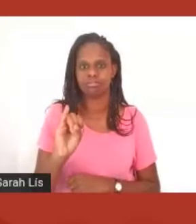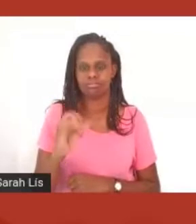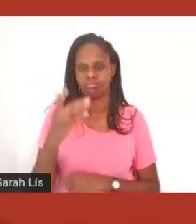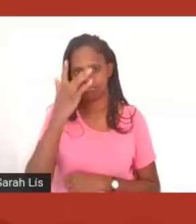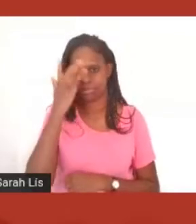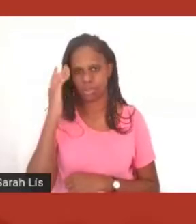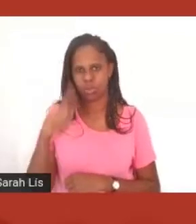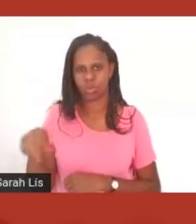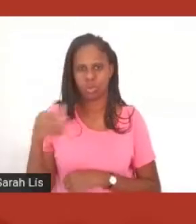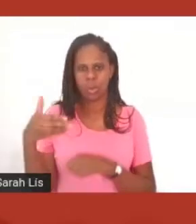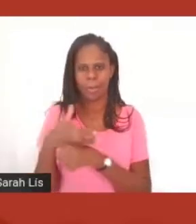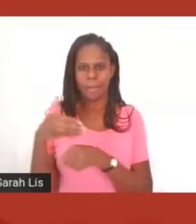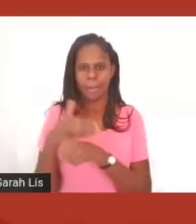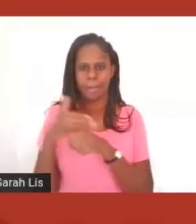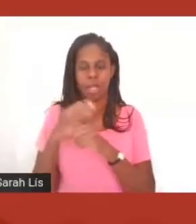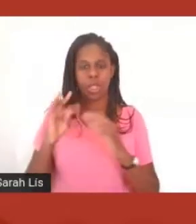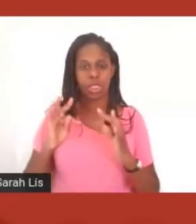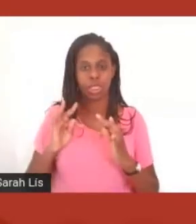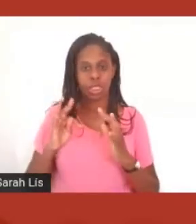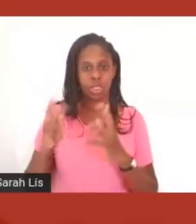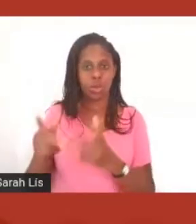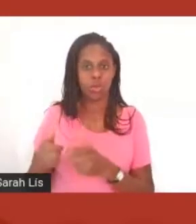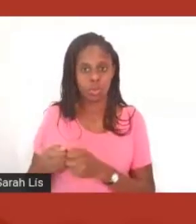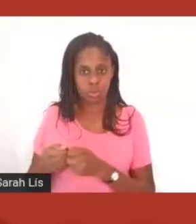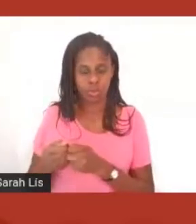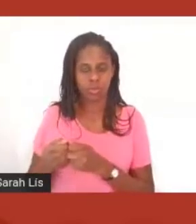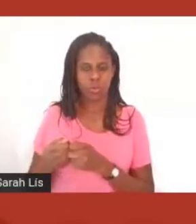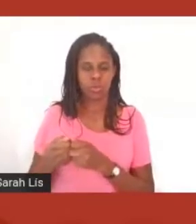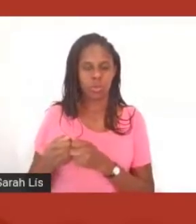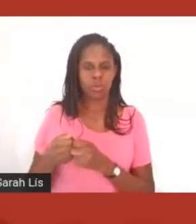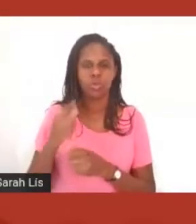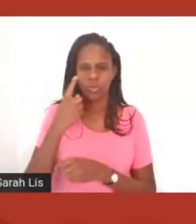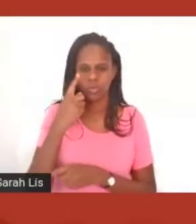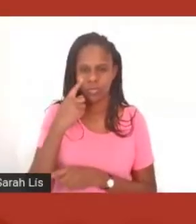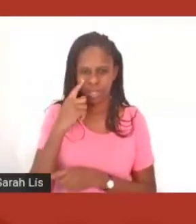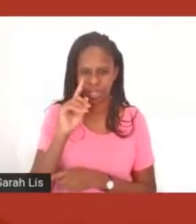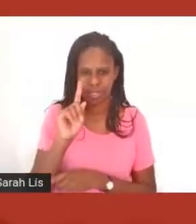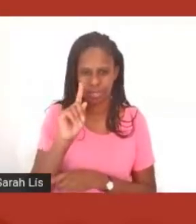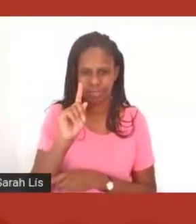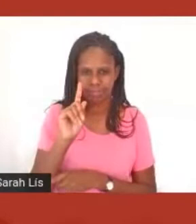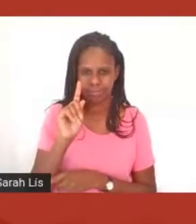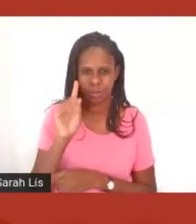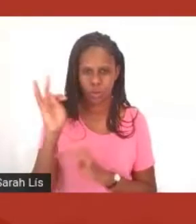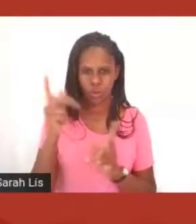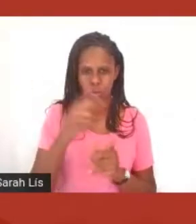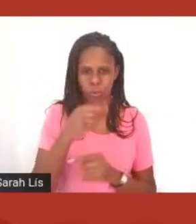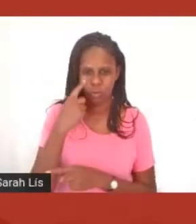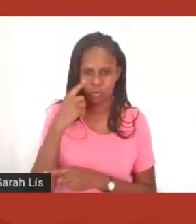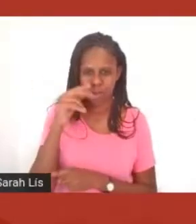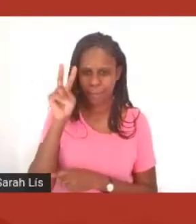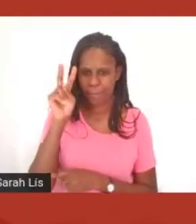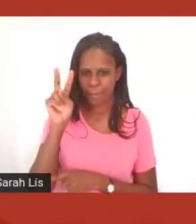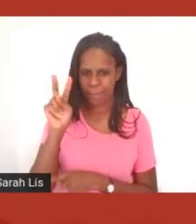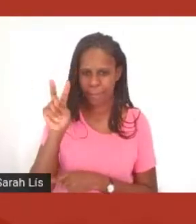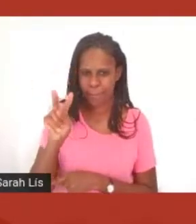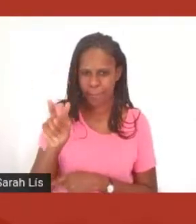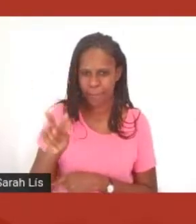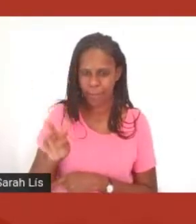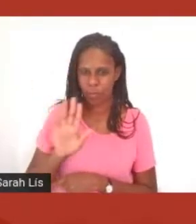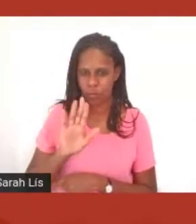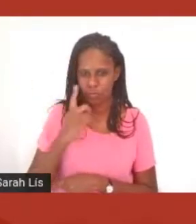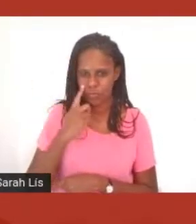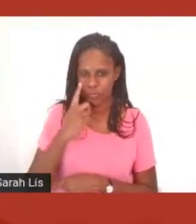deixa eu conferir aqui para ver se está todo mundo aqui. Acho que aqui, Ana,